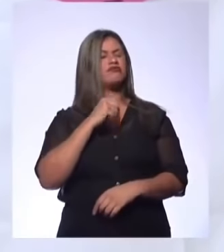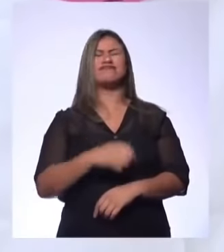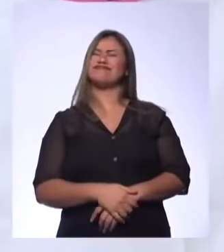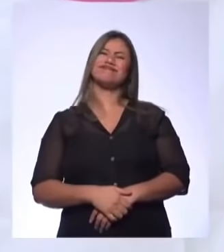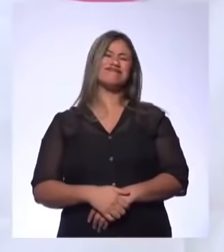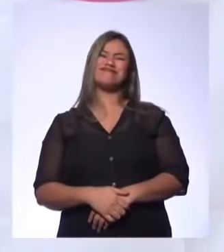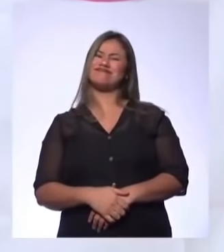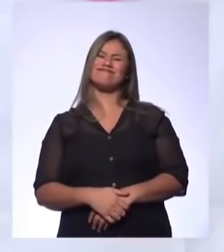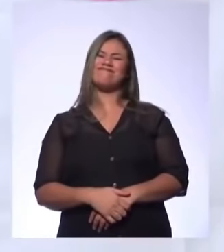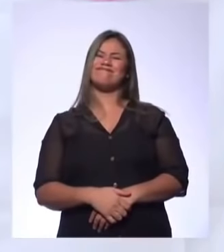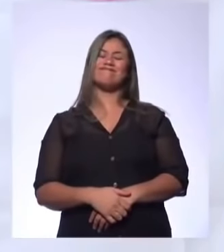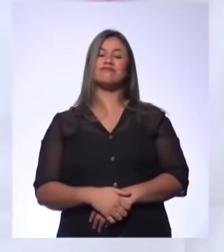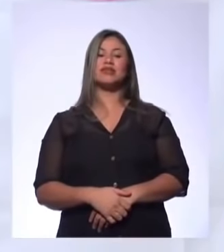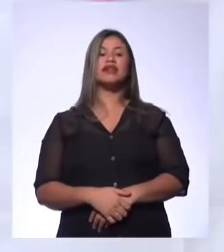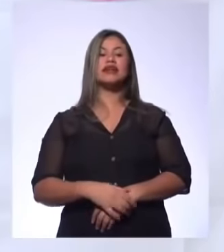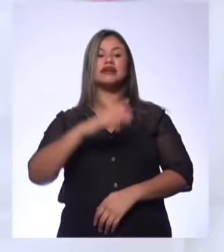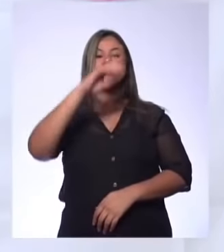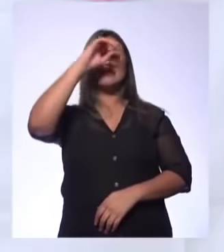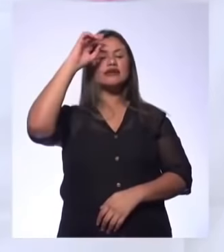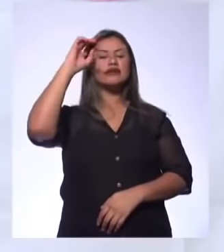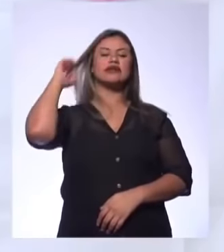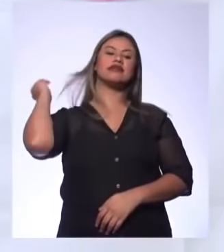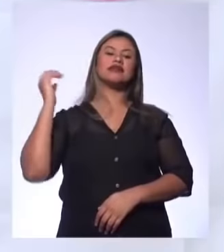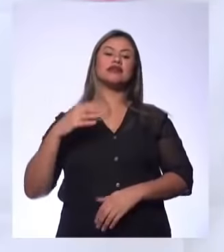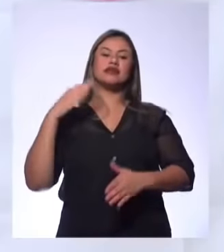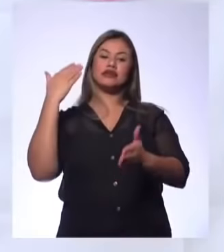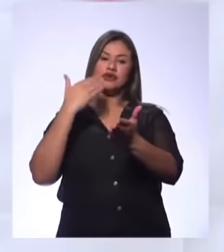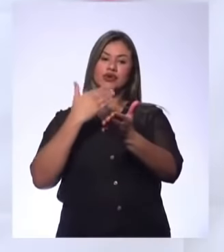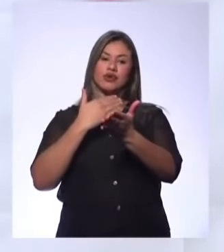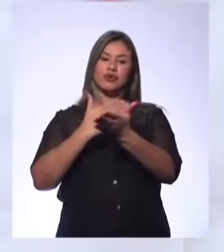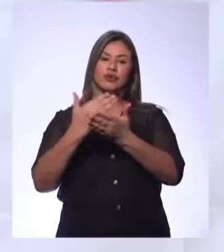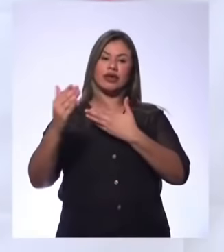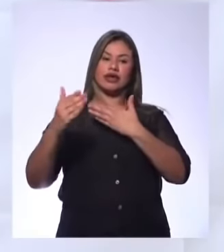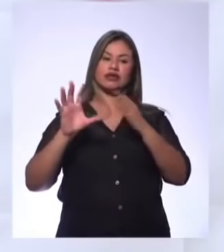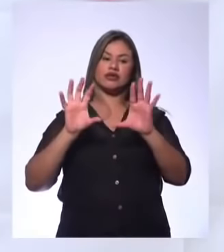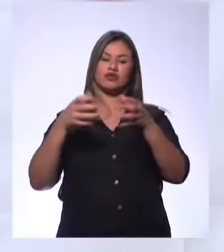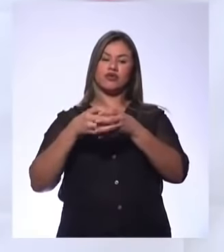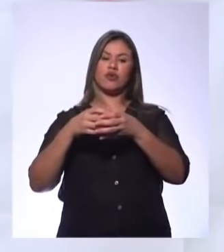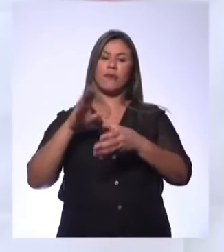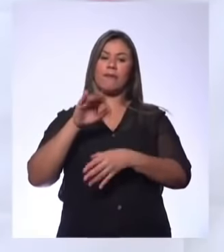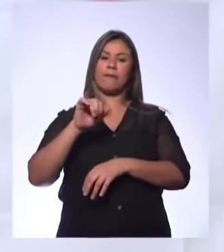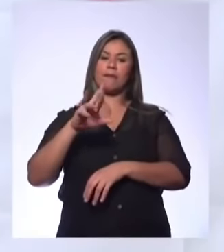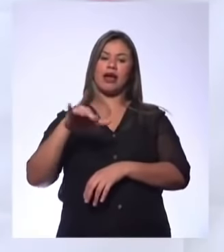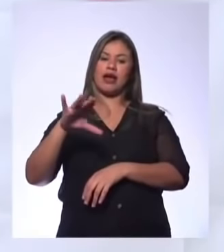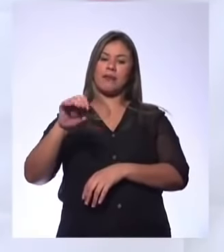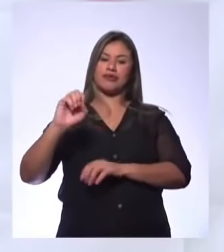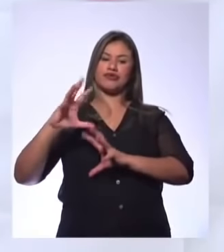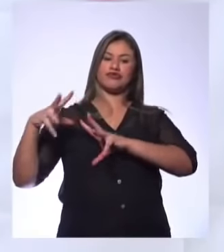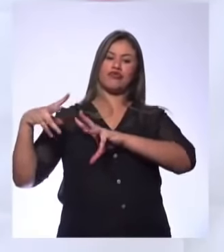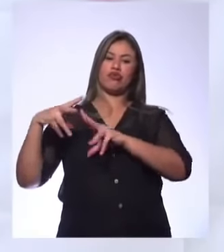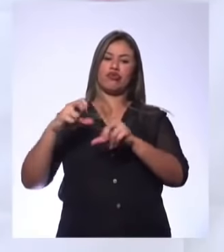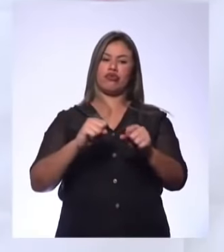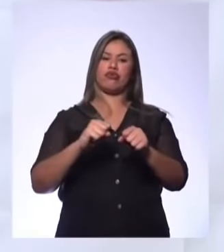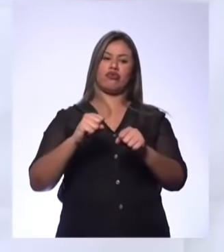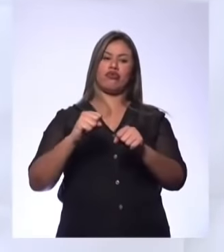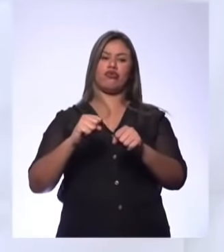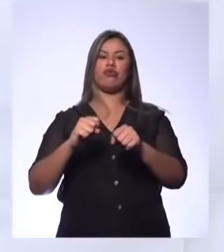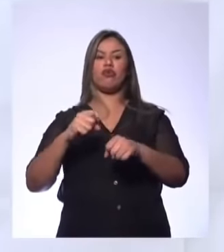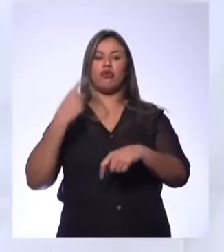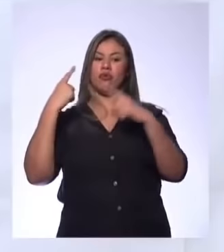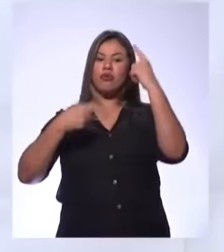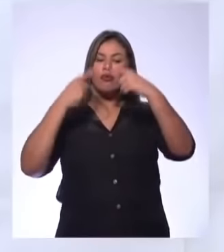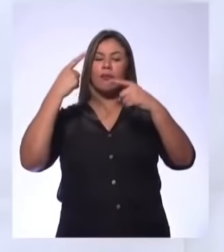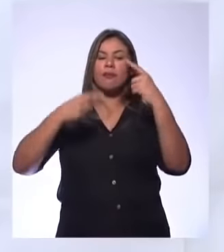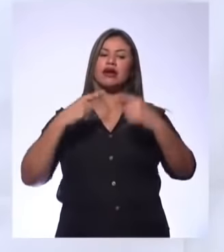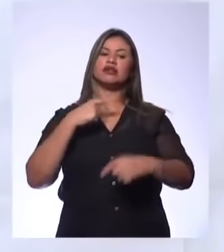não vai durar muito tempo e acaba que os povos bárbaros, esses que chegaram, eles vão dominar toda a parte ocidental. Só